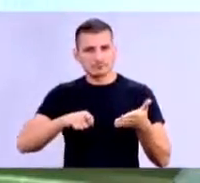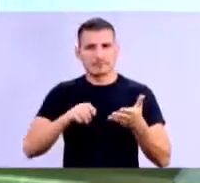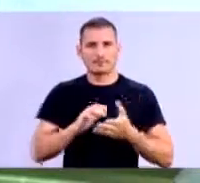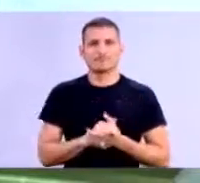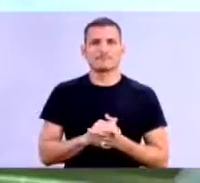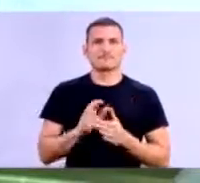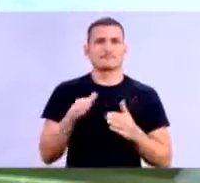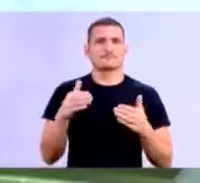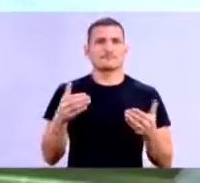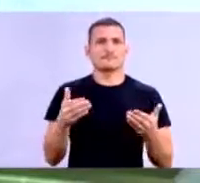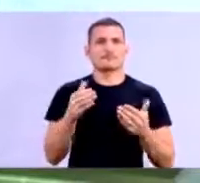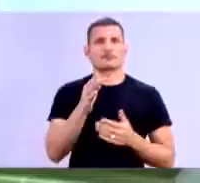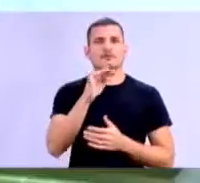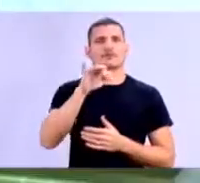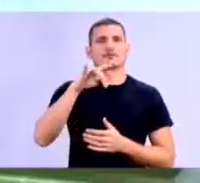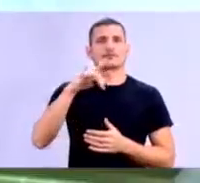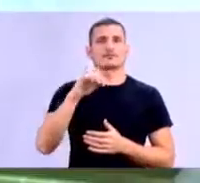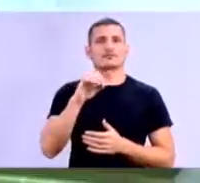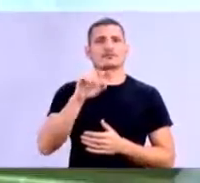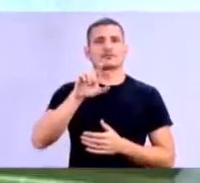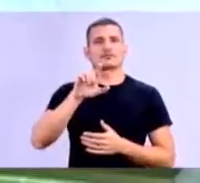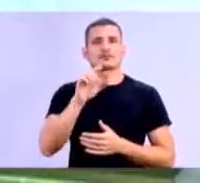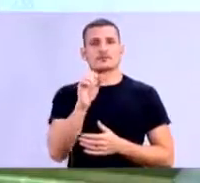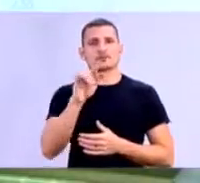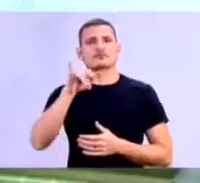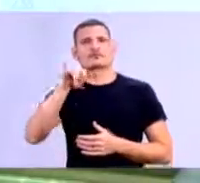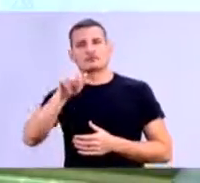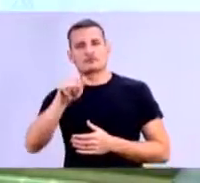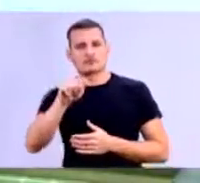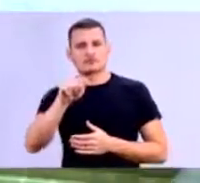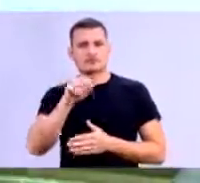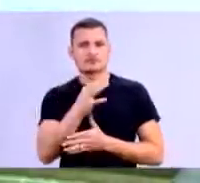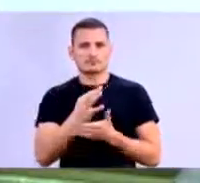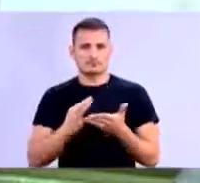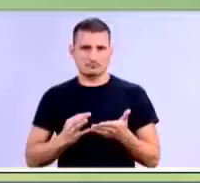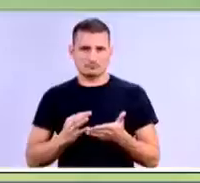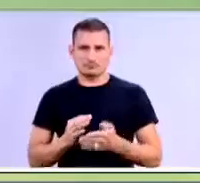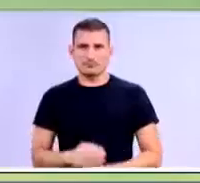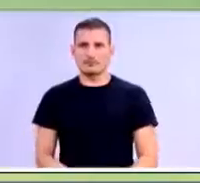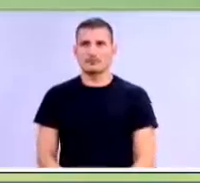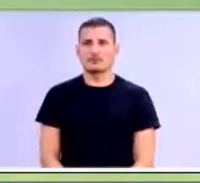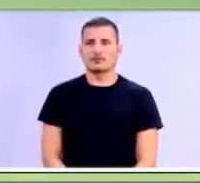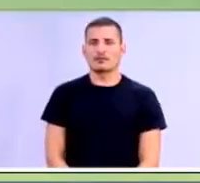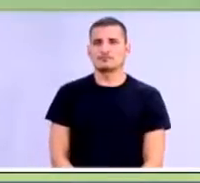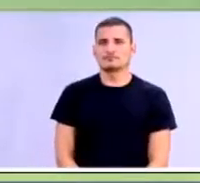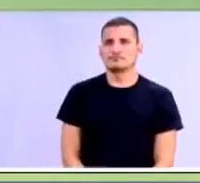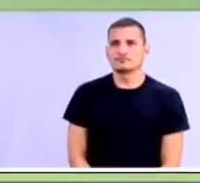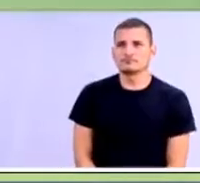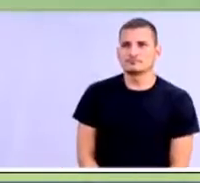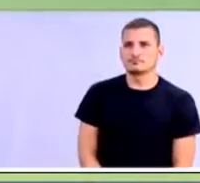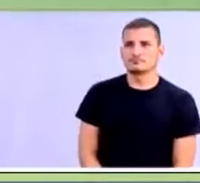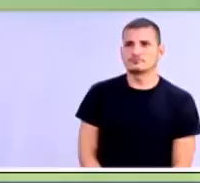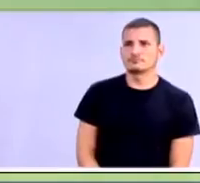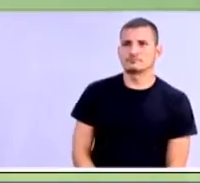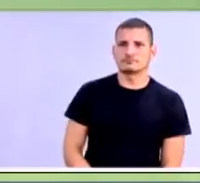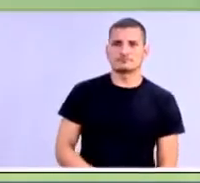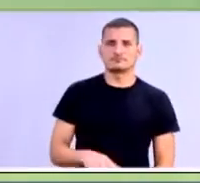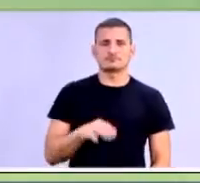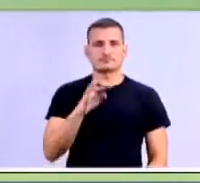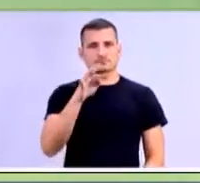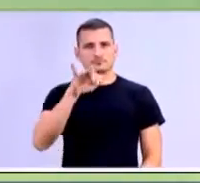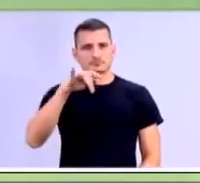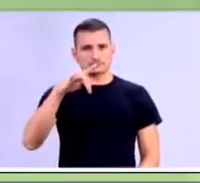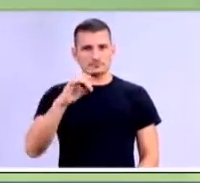quais são essas tipologias textuais? O que é uma tipologia textual? Vejamos. Tipologia